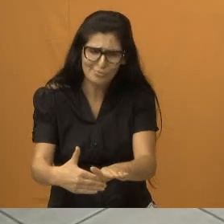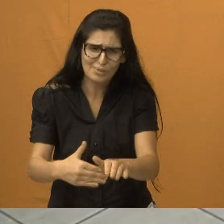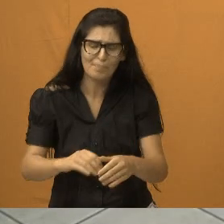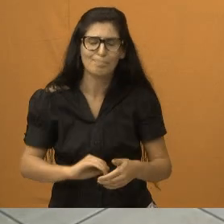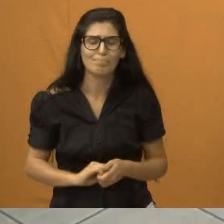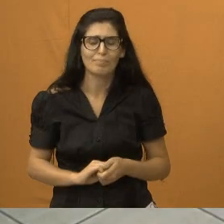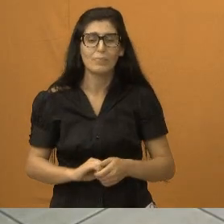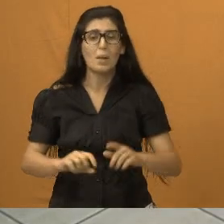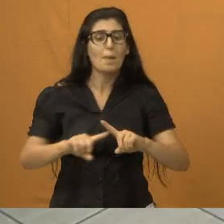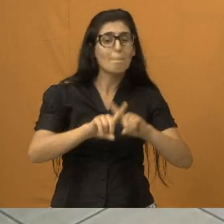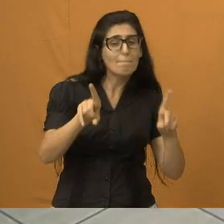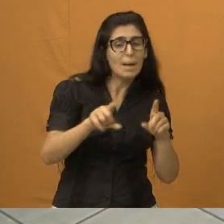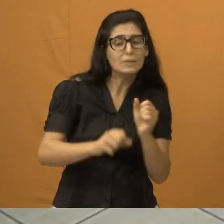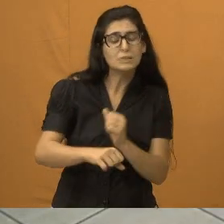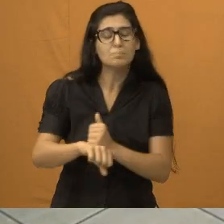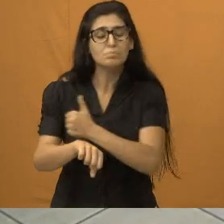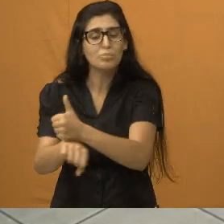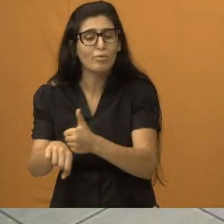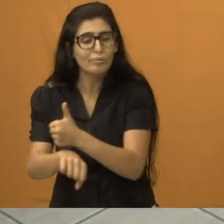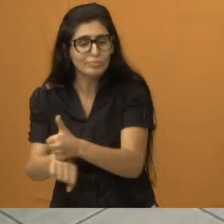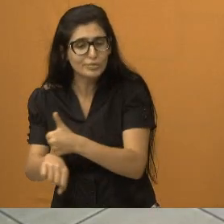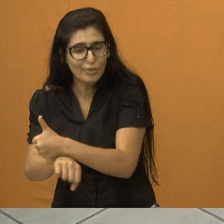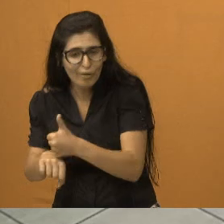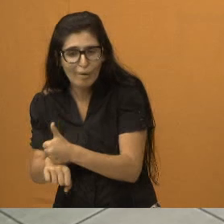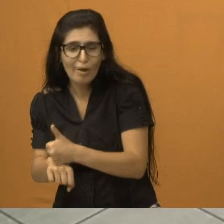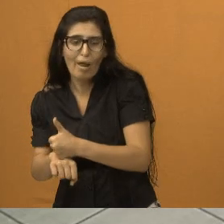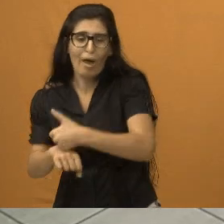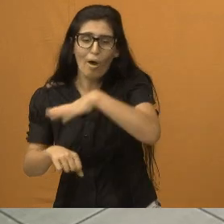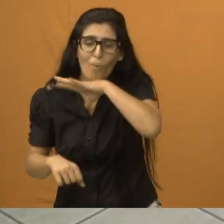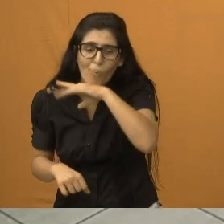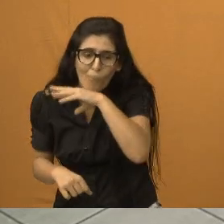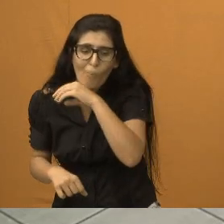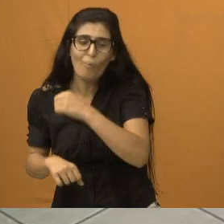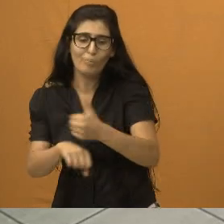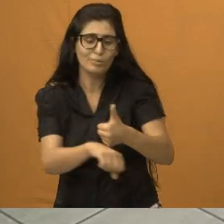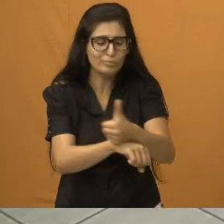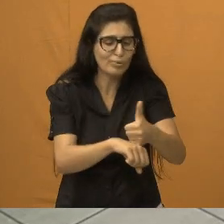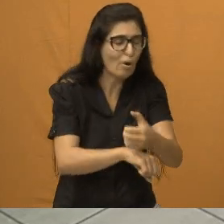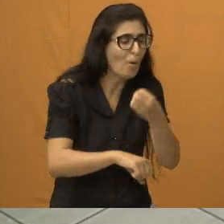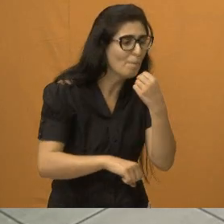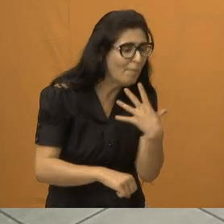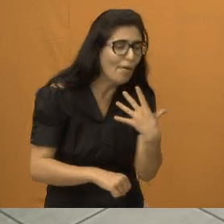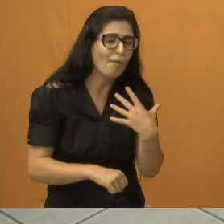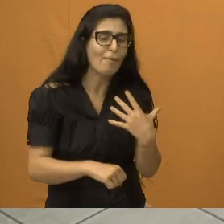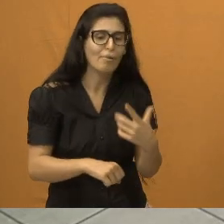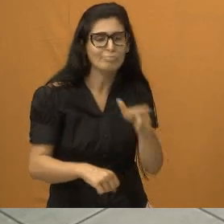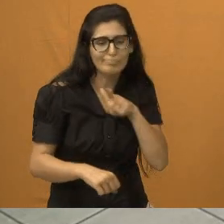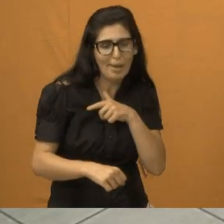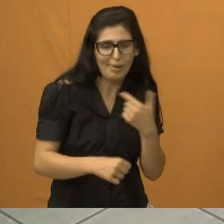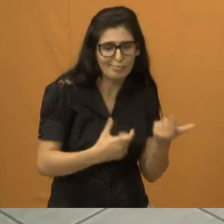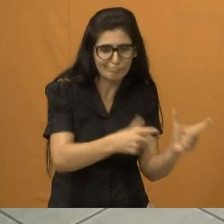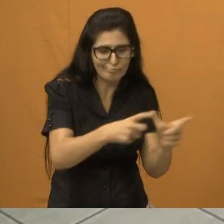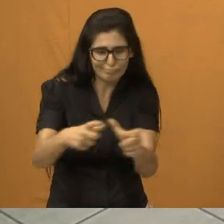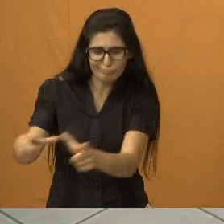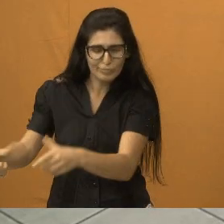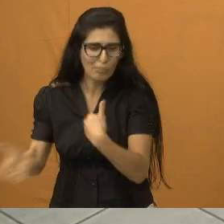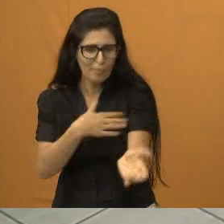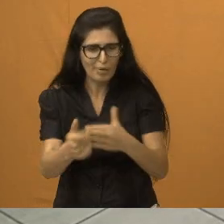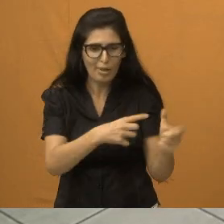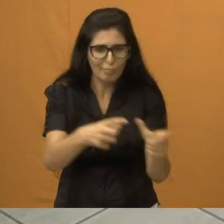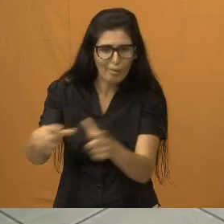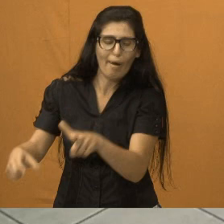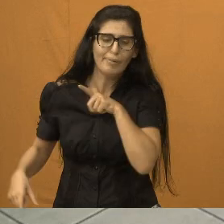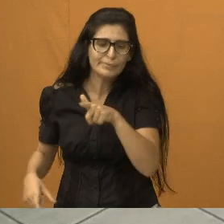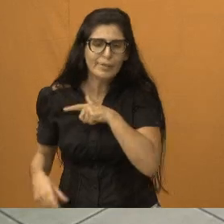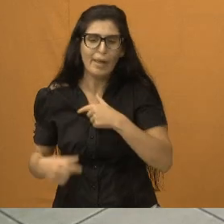grande covardia. Acho que profissional, bom e ruim, tem em todas as áreas. E nós temos maus médicos que praticam